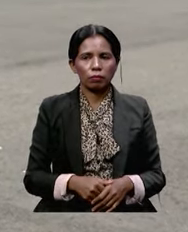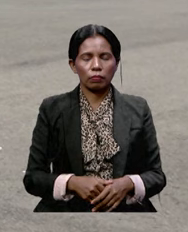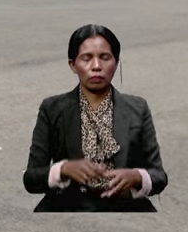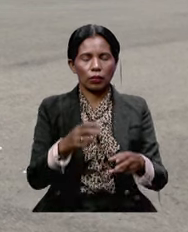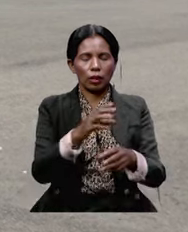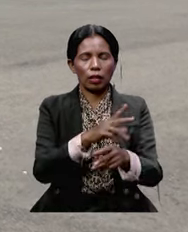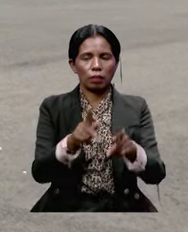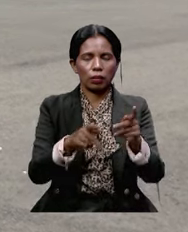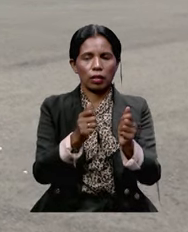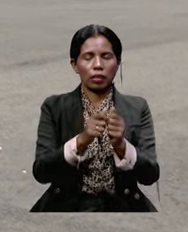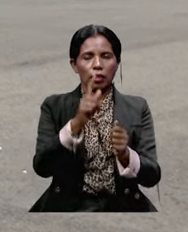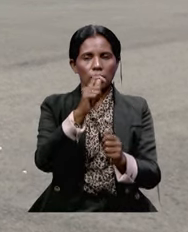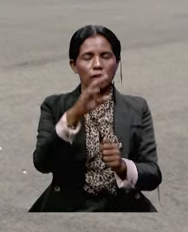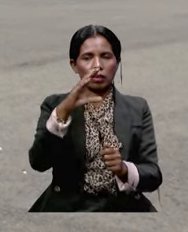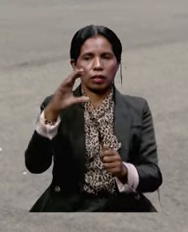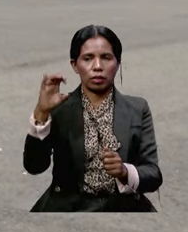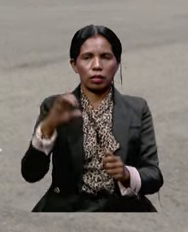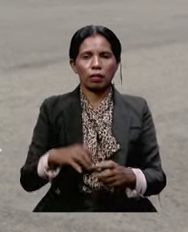suspeito inicial TCC